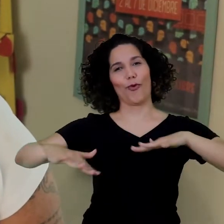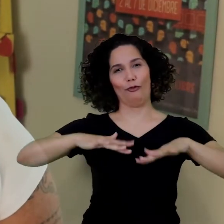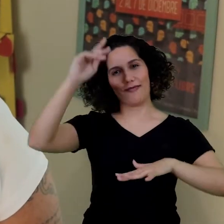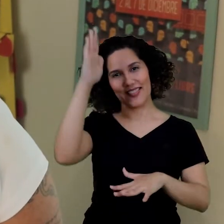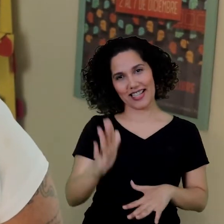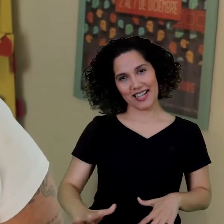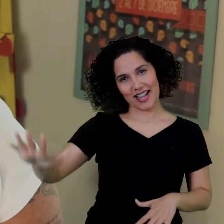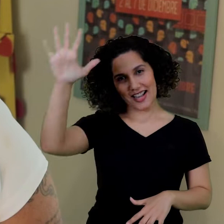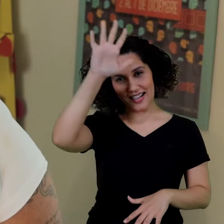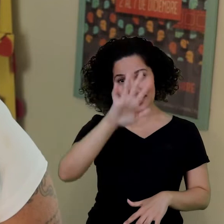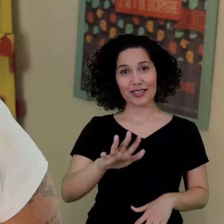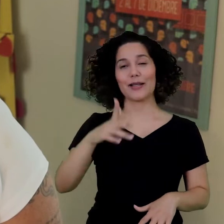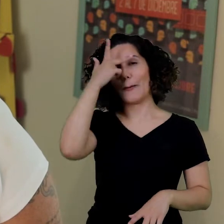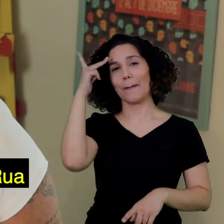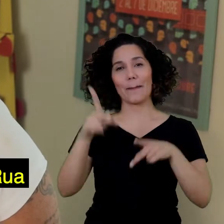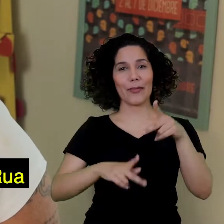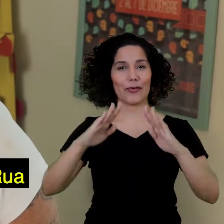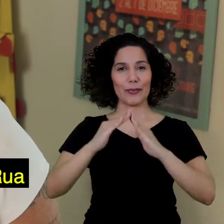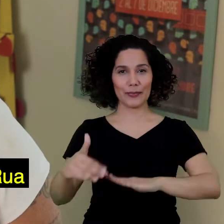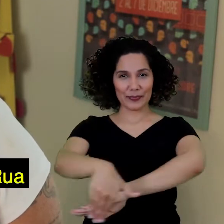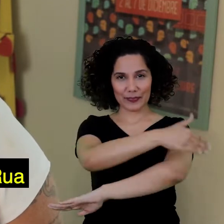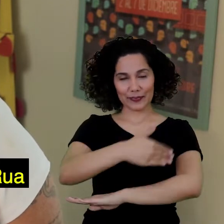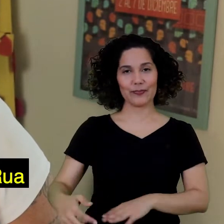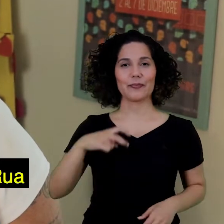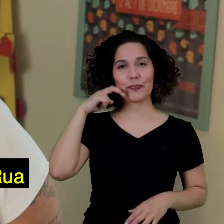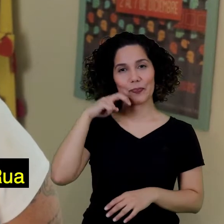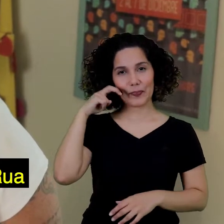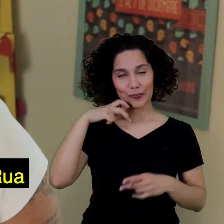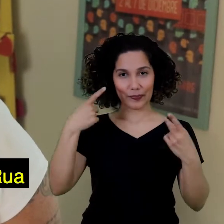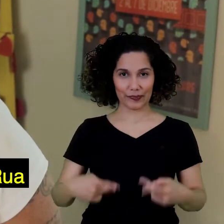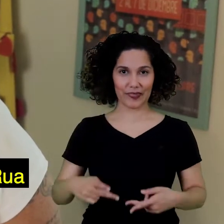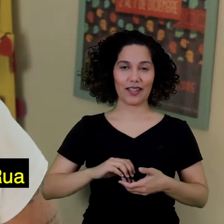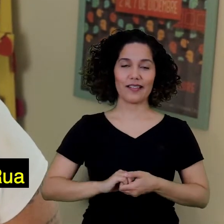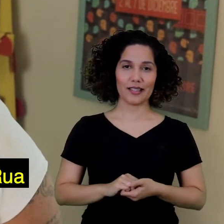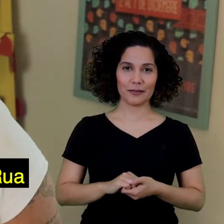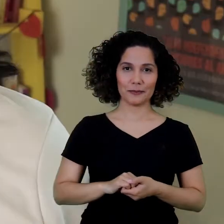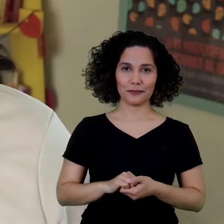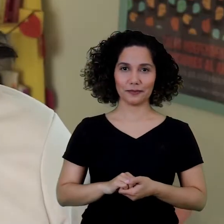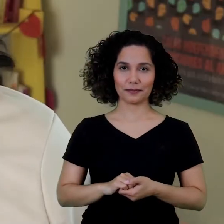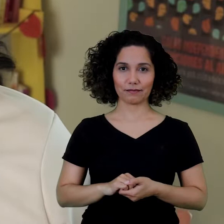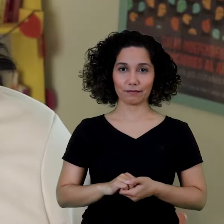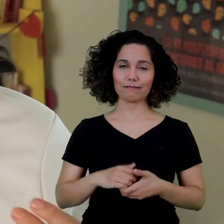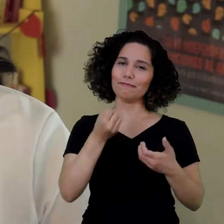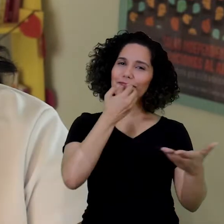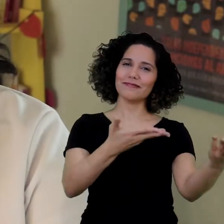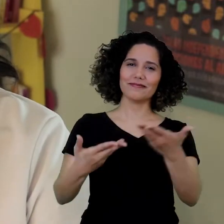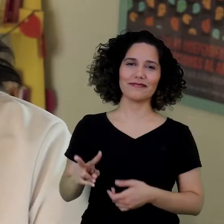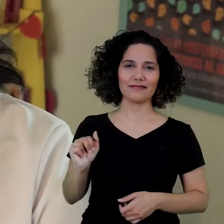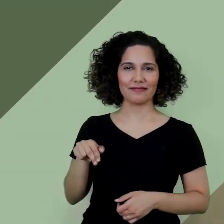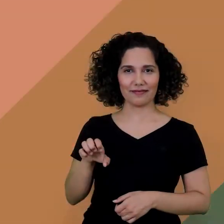o Movimento Nacional da População em Situação de Rua do Rio Grande do Norte. Seja bem-vindo,